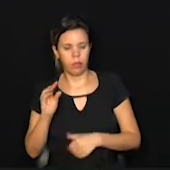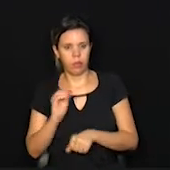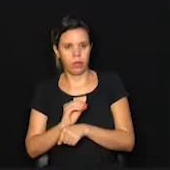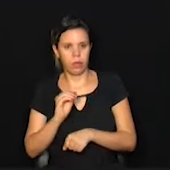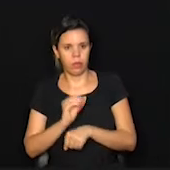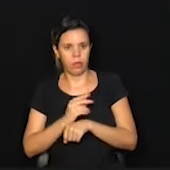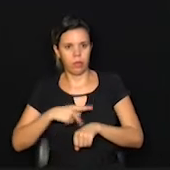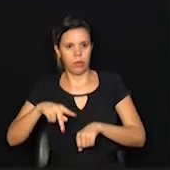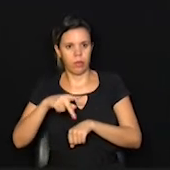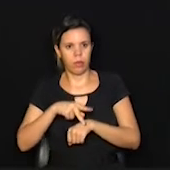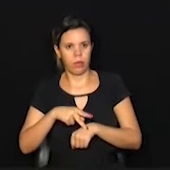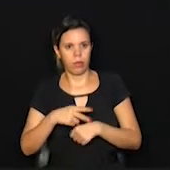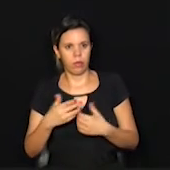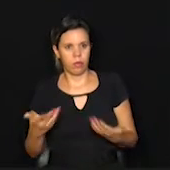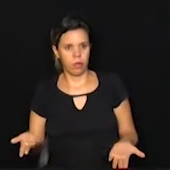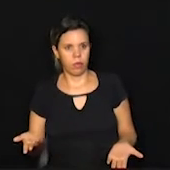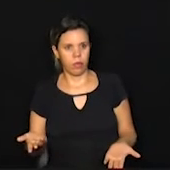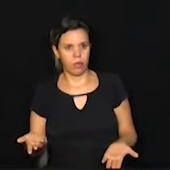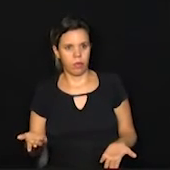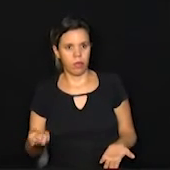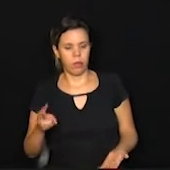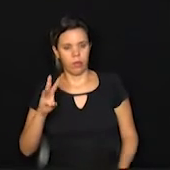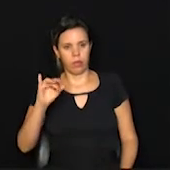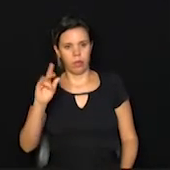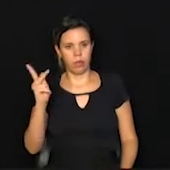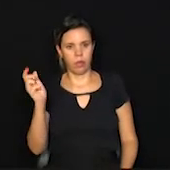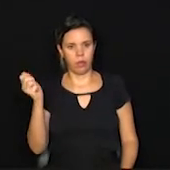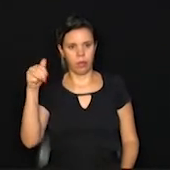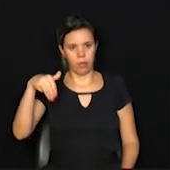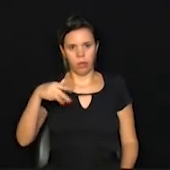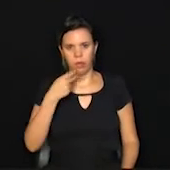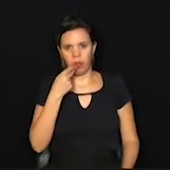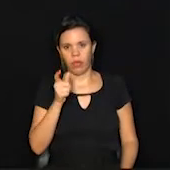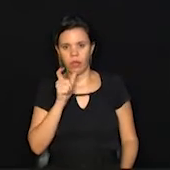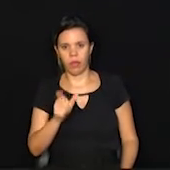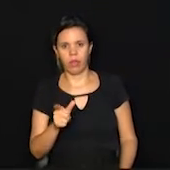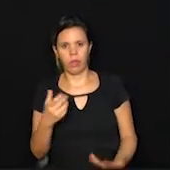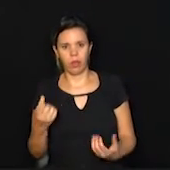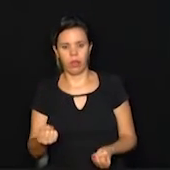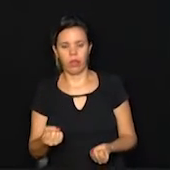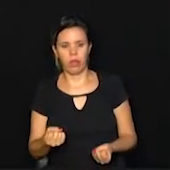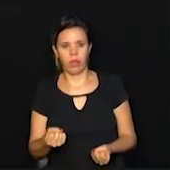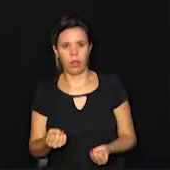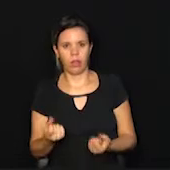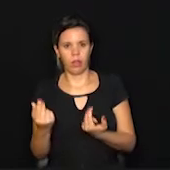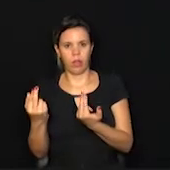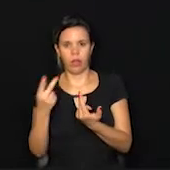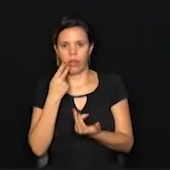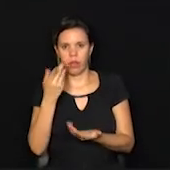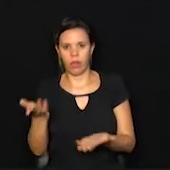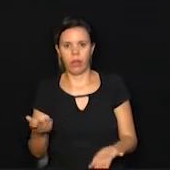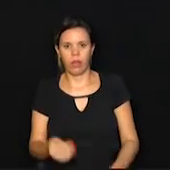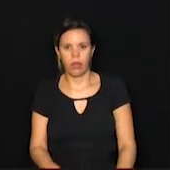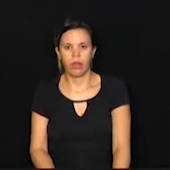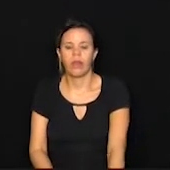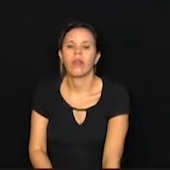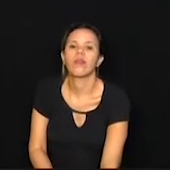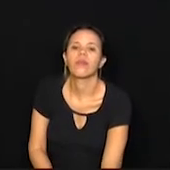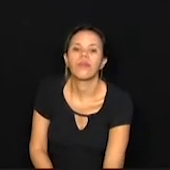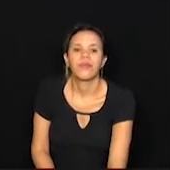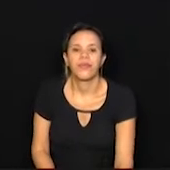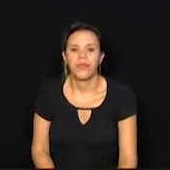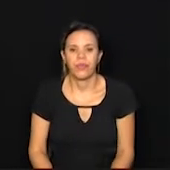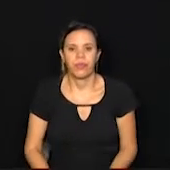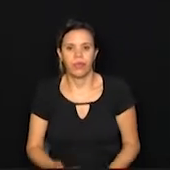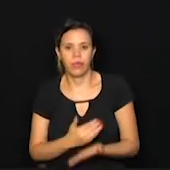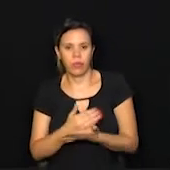proteger o país do estrangeiro então eu William está repudiando a fala exatamente disso veja vou começar